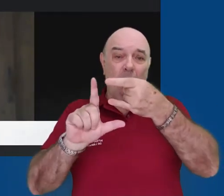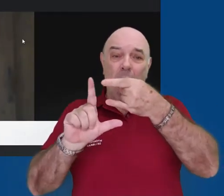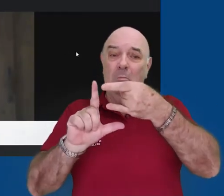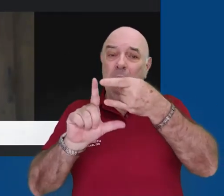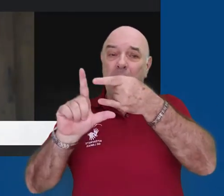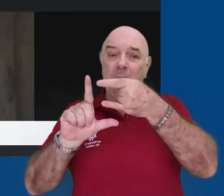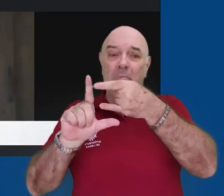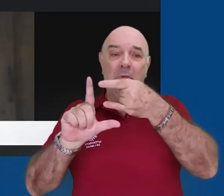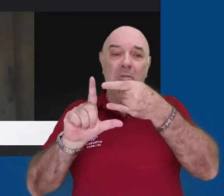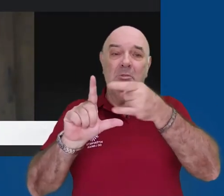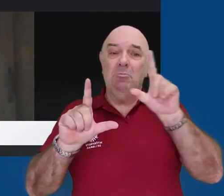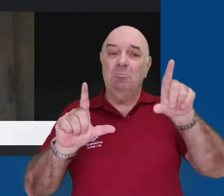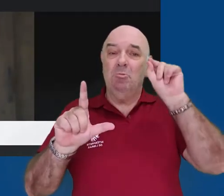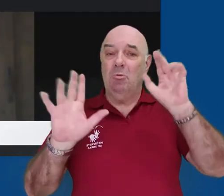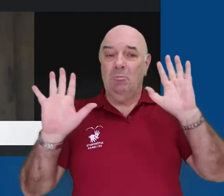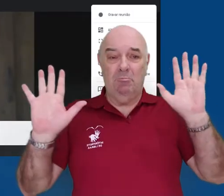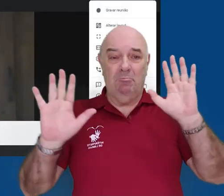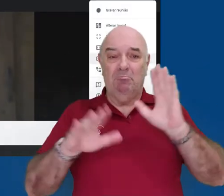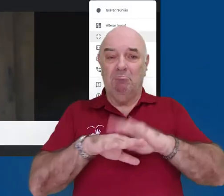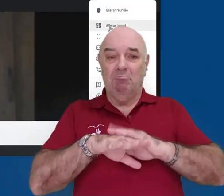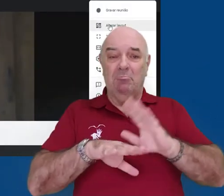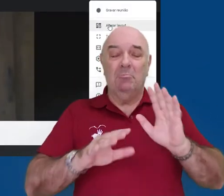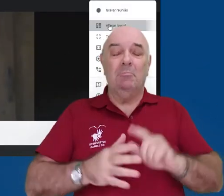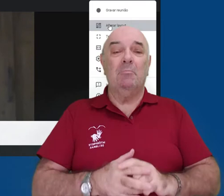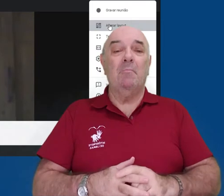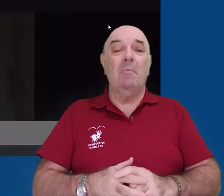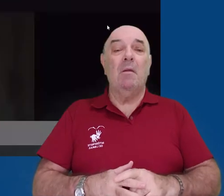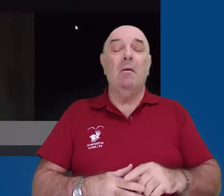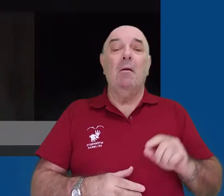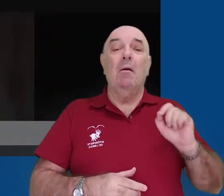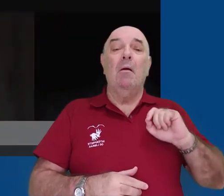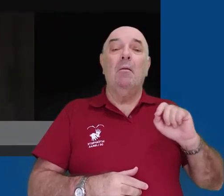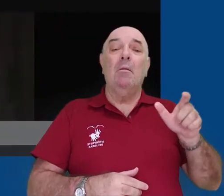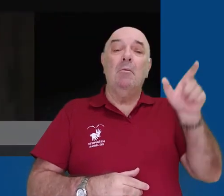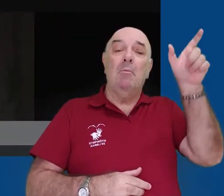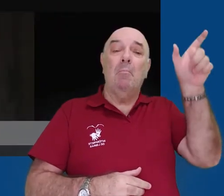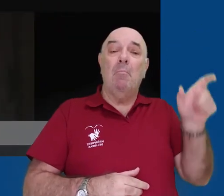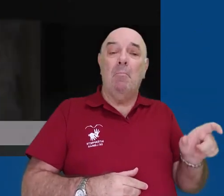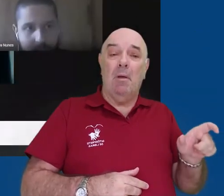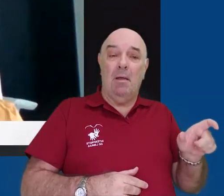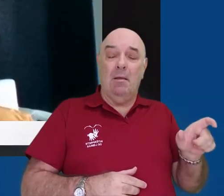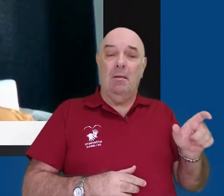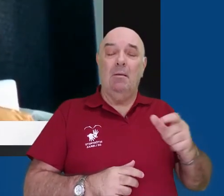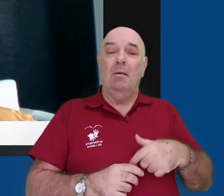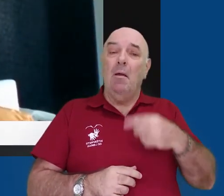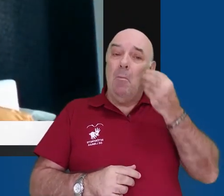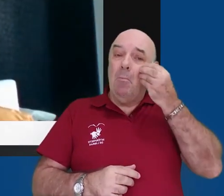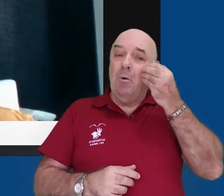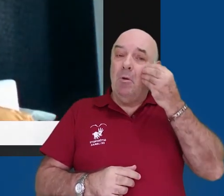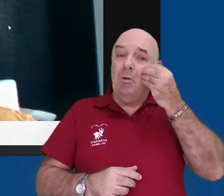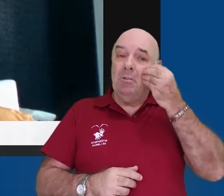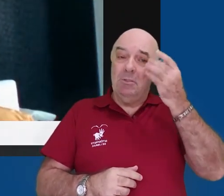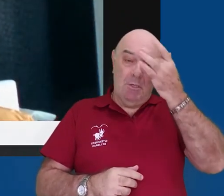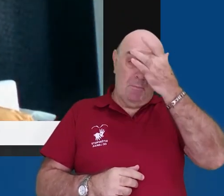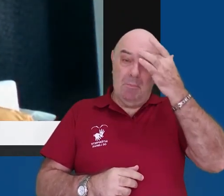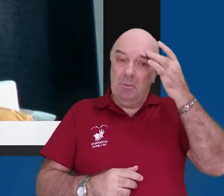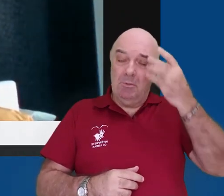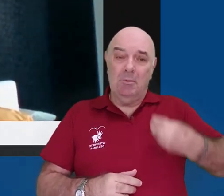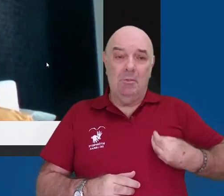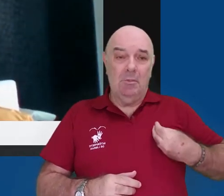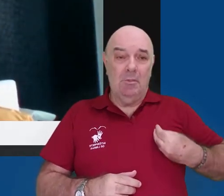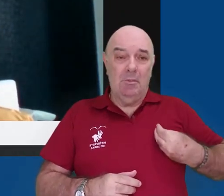escolhe um dos layouts disponíveis. Na opção barra lateral, o Google Meet mostra o participante